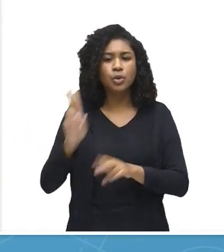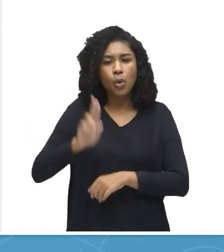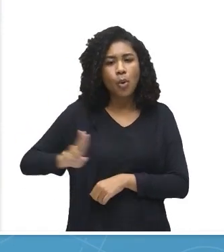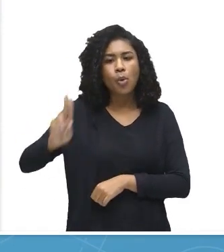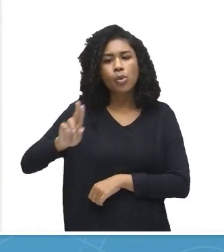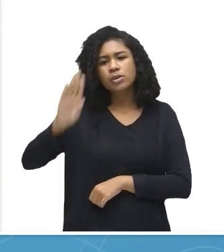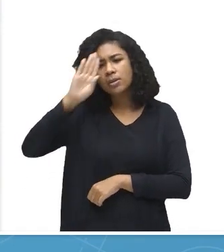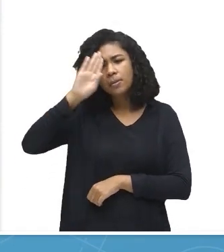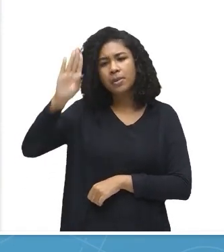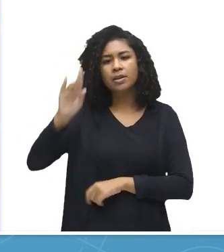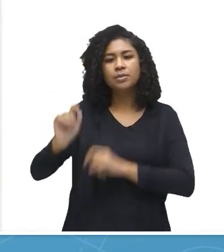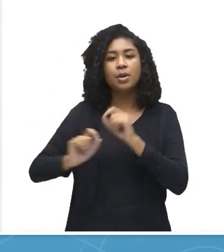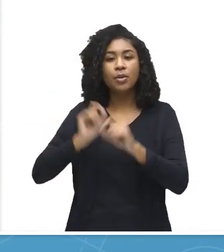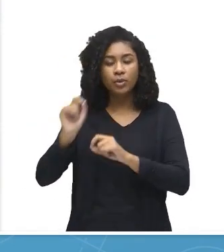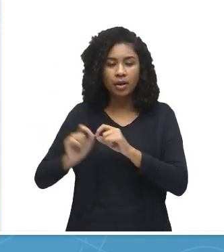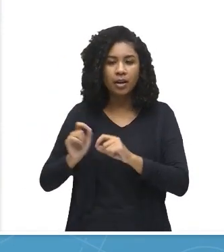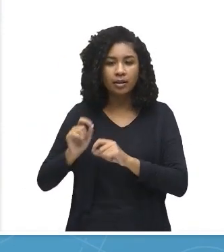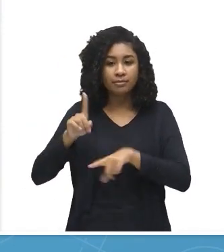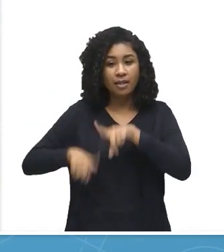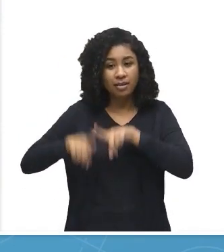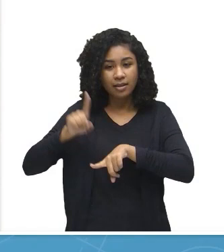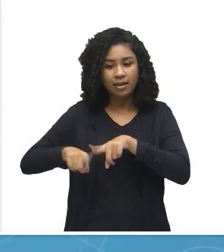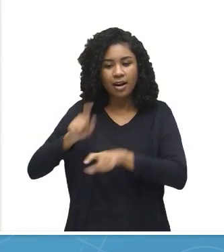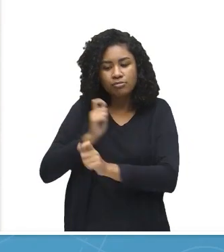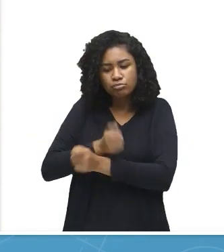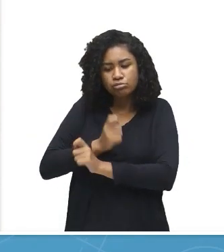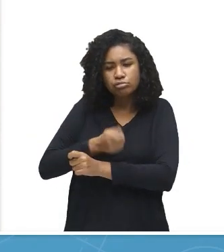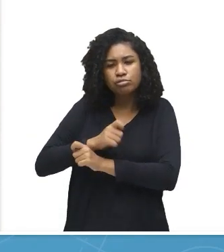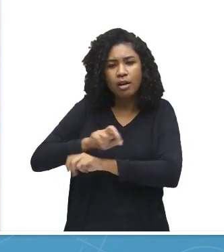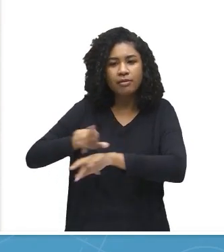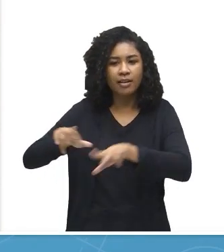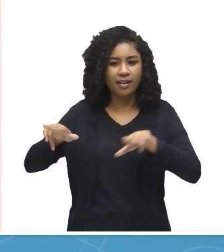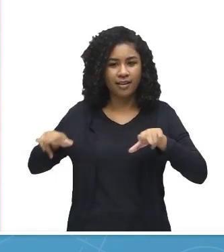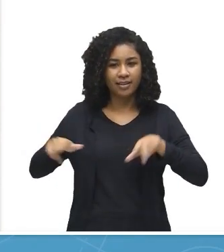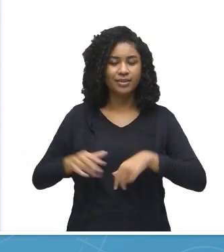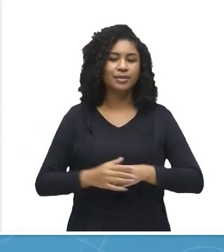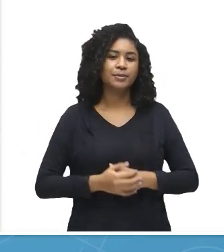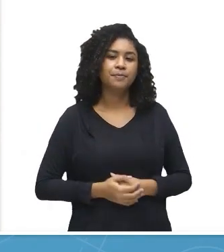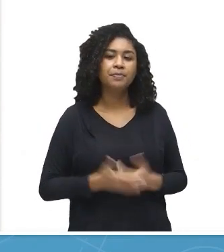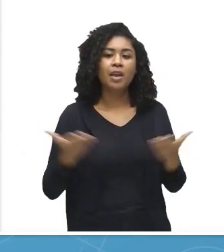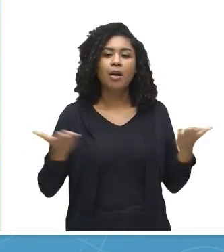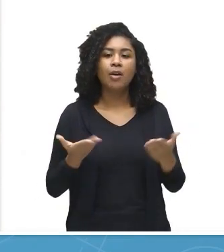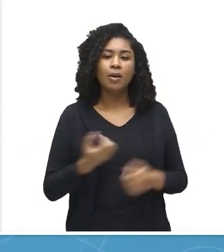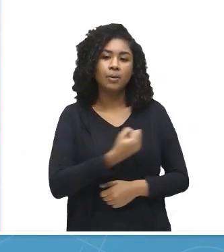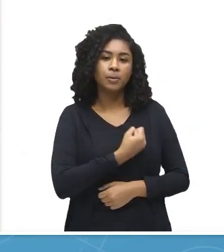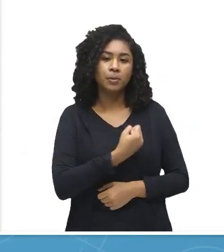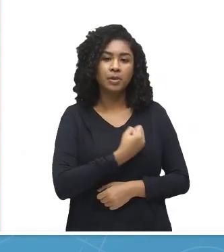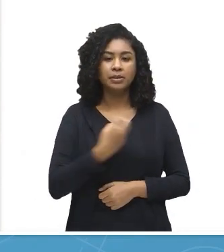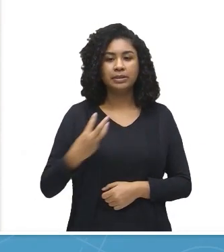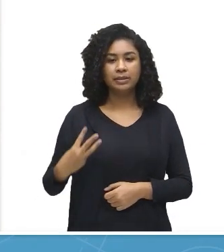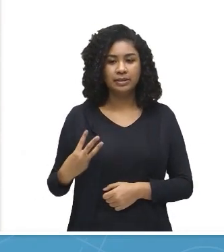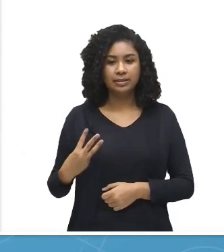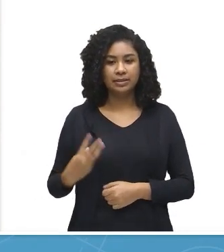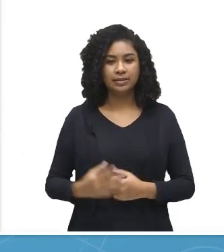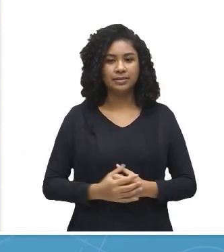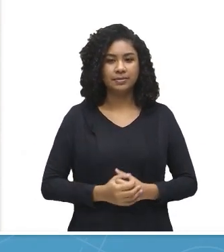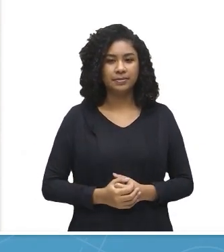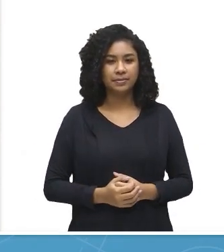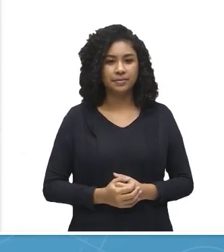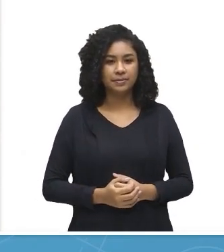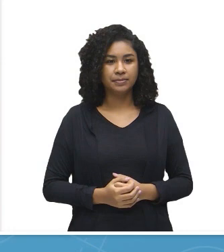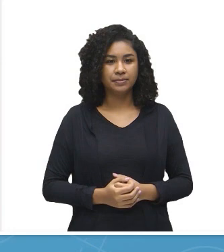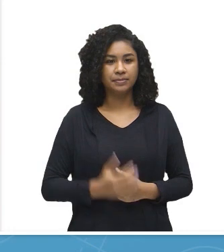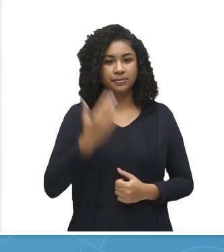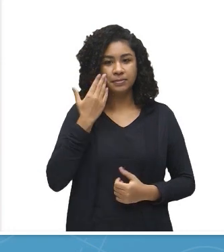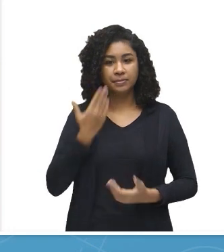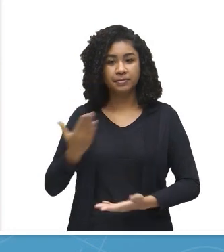dos instrumentos de percussão, ok? Vamos agora para a nossa terceira questão.